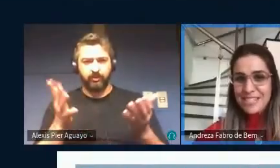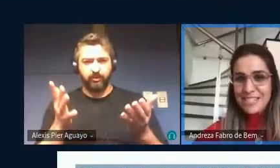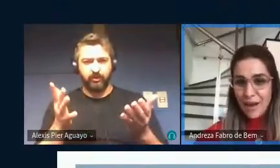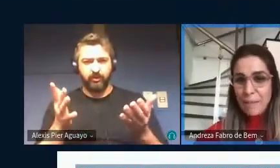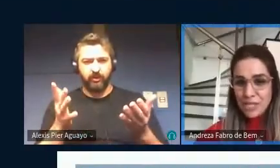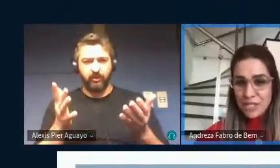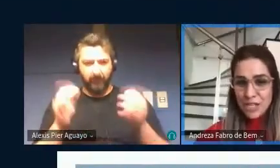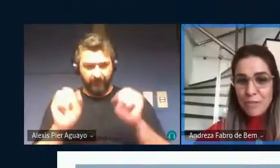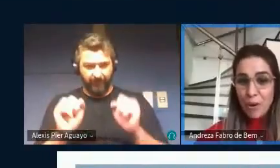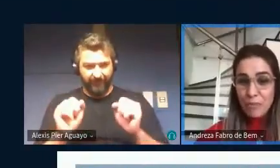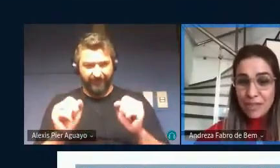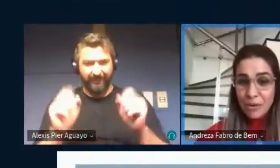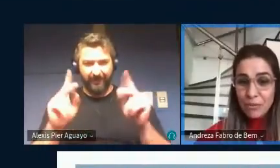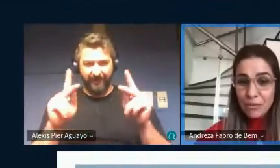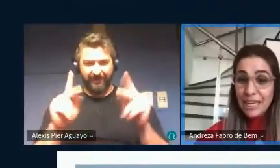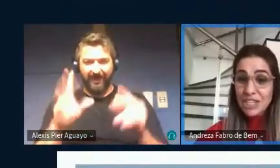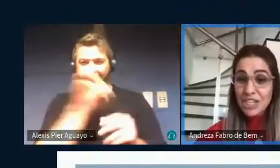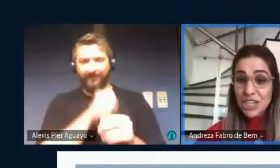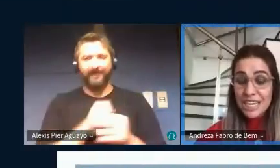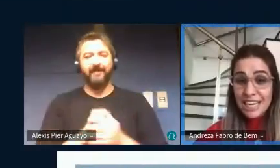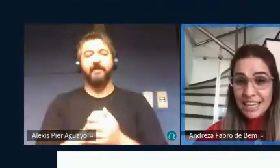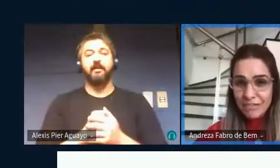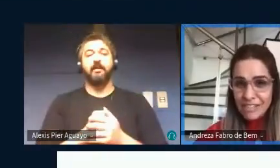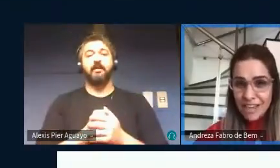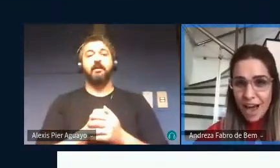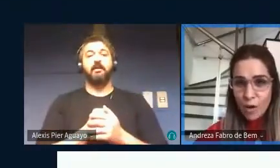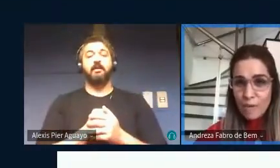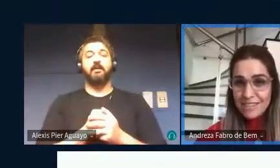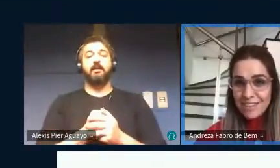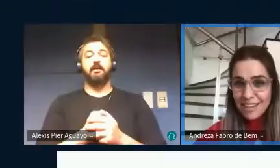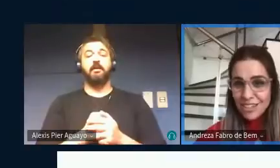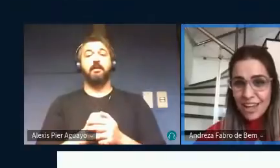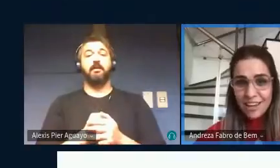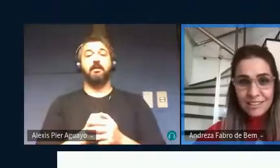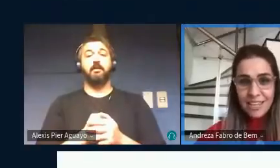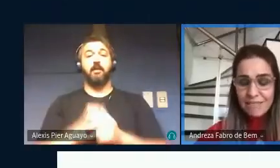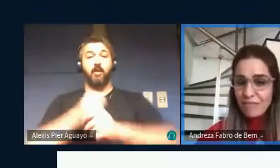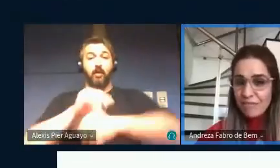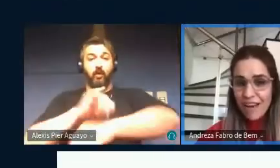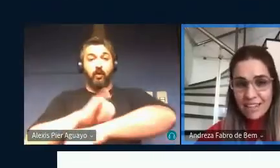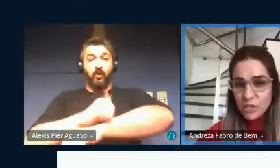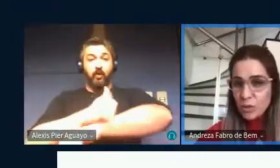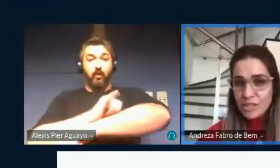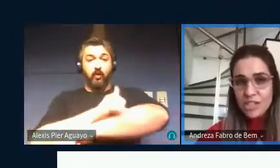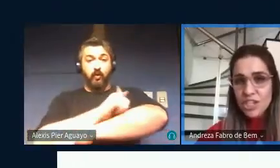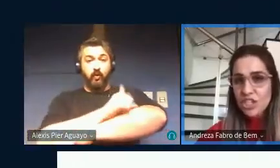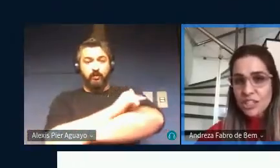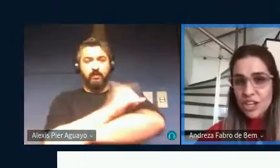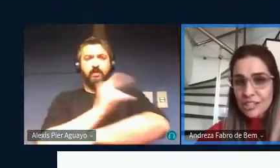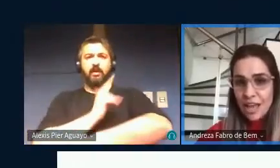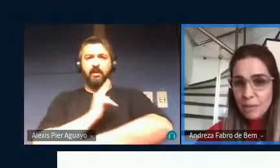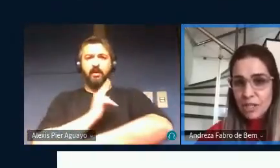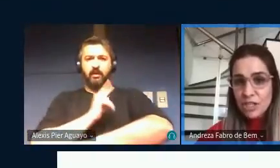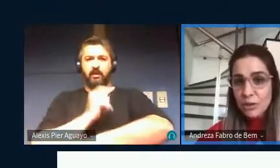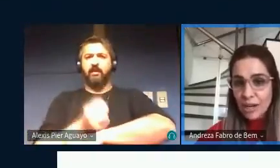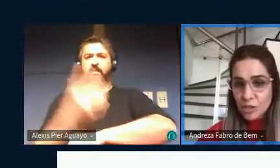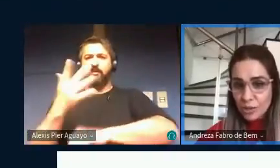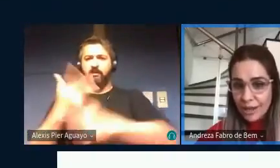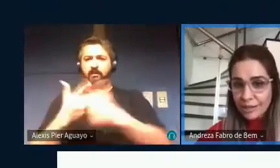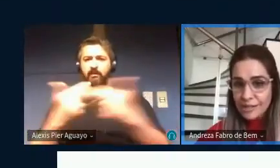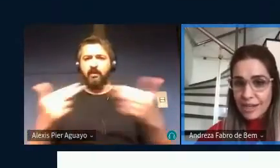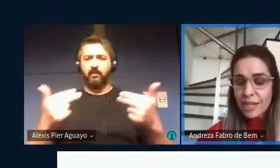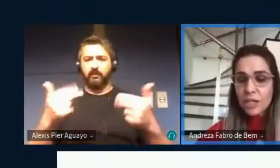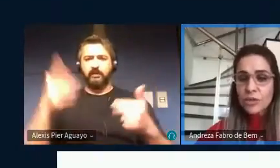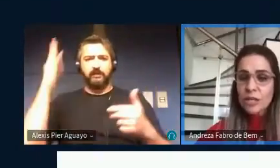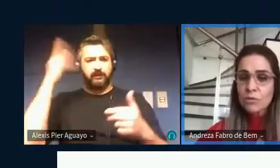Pode. Então, rapidinho. Bom, então, o que a gente quer fazer? A obesidade, ela tem várias coisas que a gente já sabe que já estão